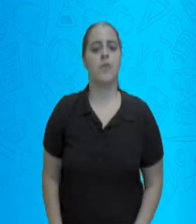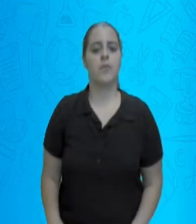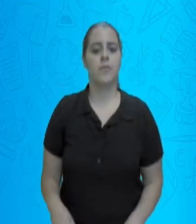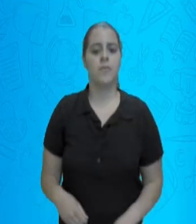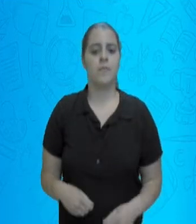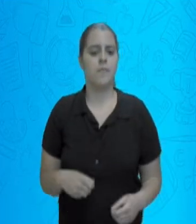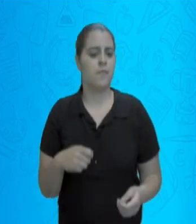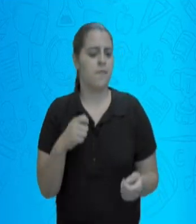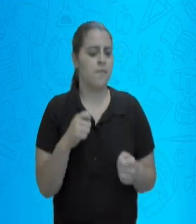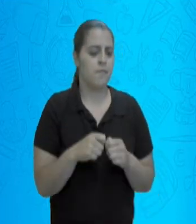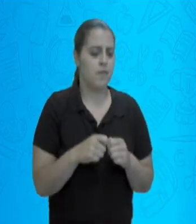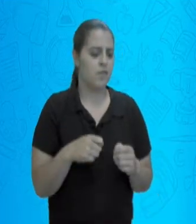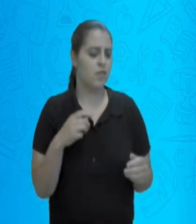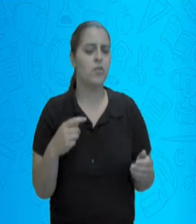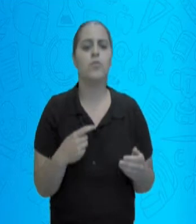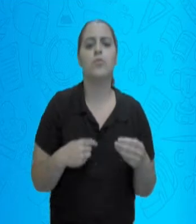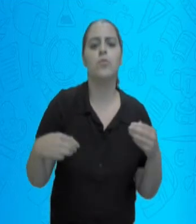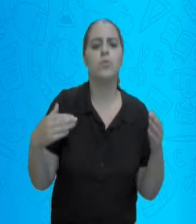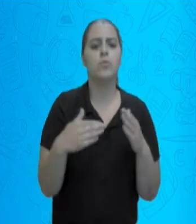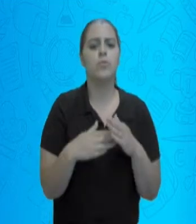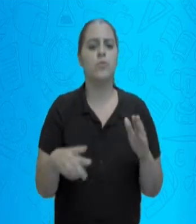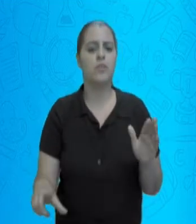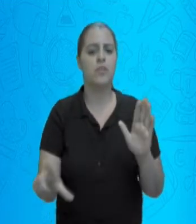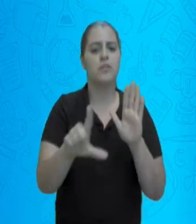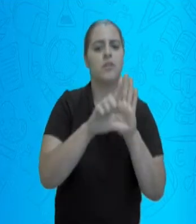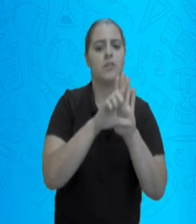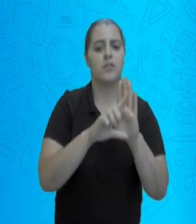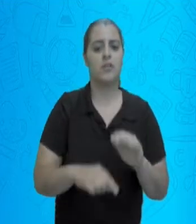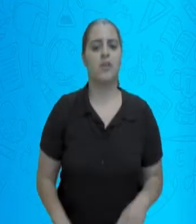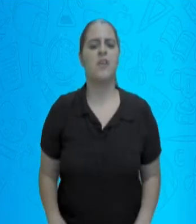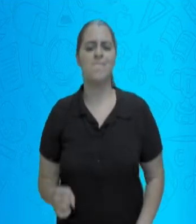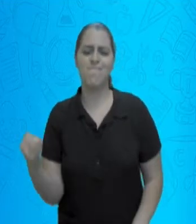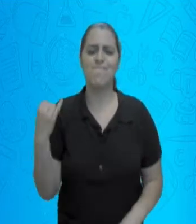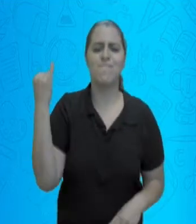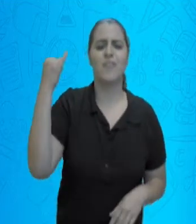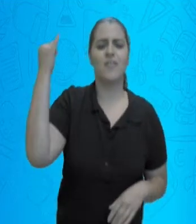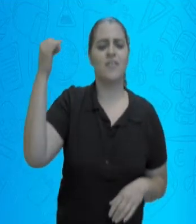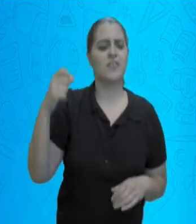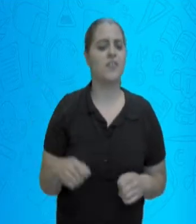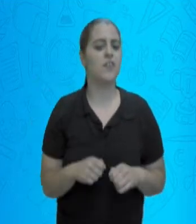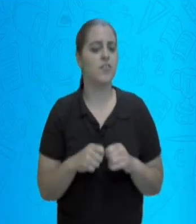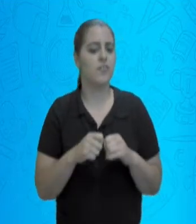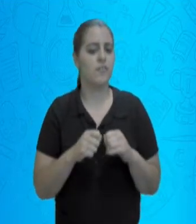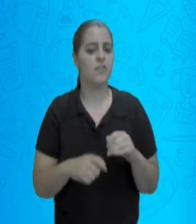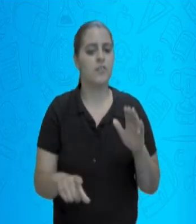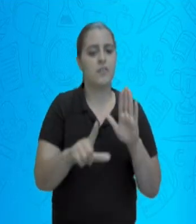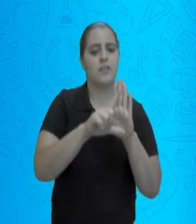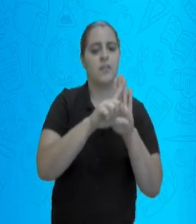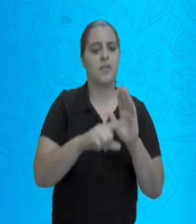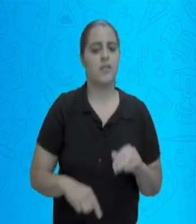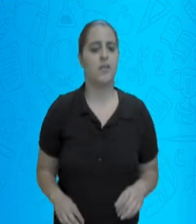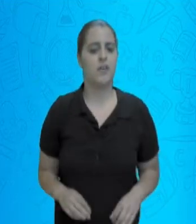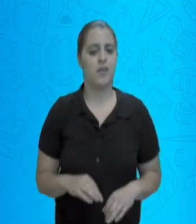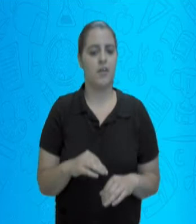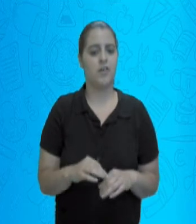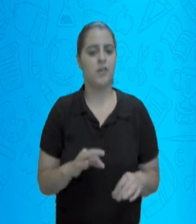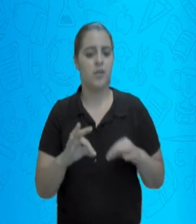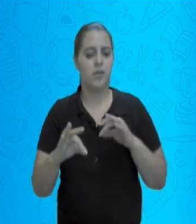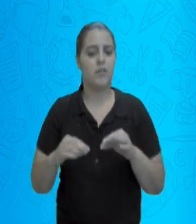Cumprir todas as leis é importante enquanto cidadão, cumprir as leis que regem o nosso